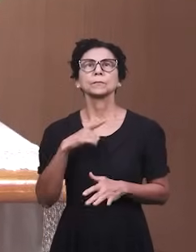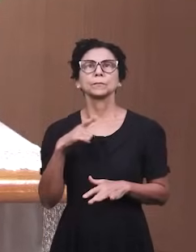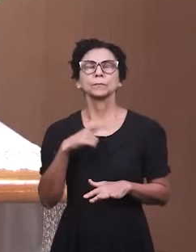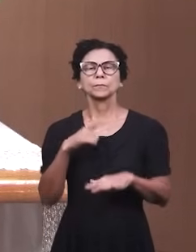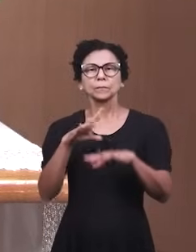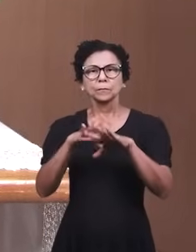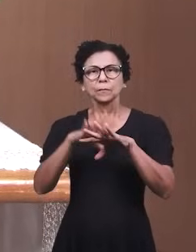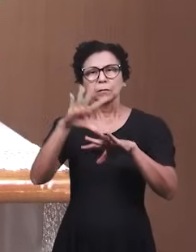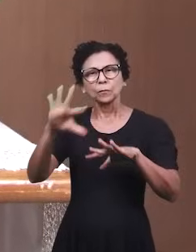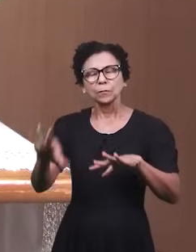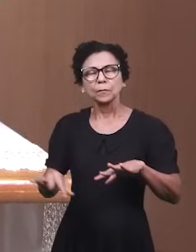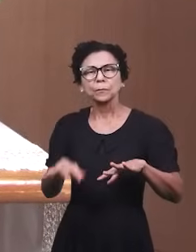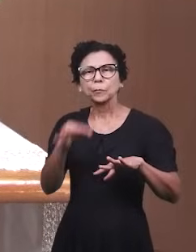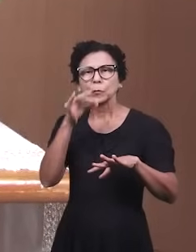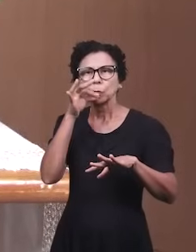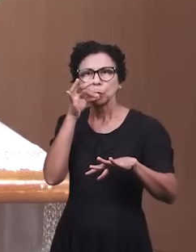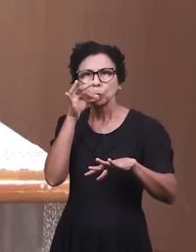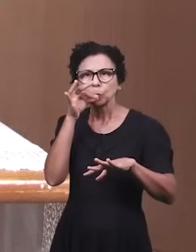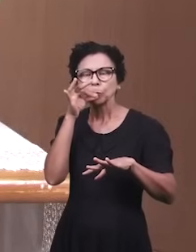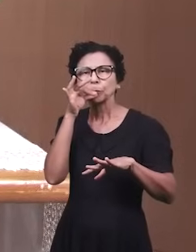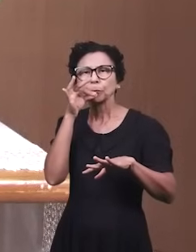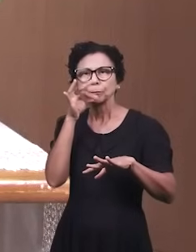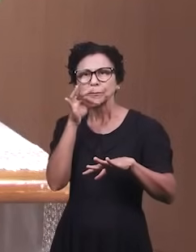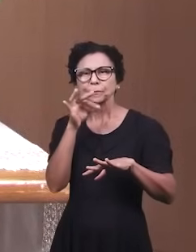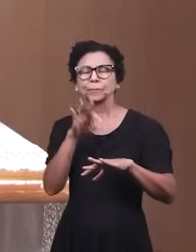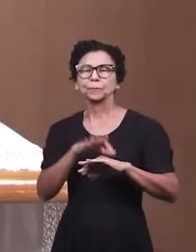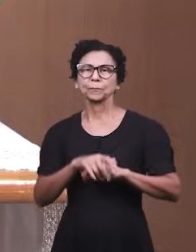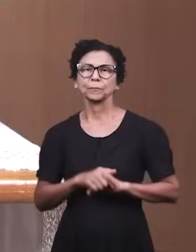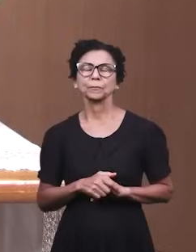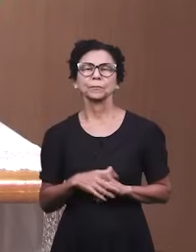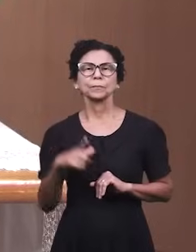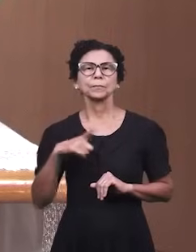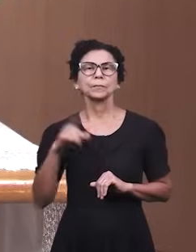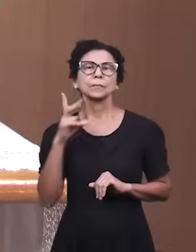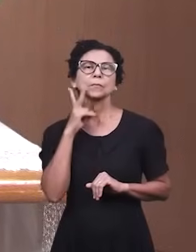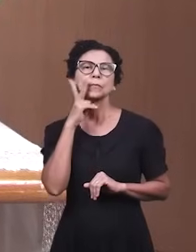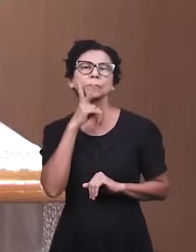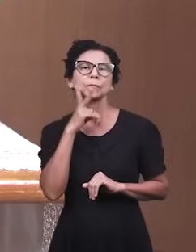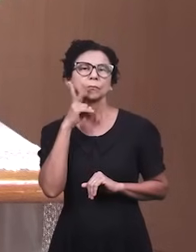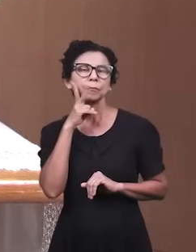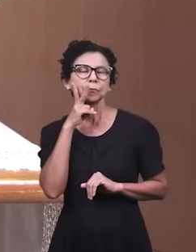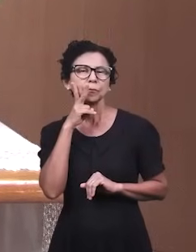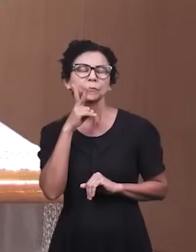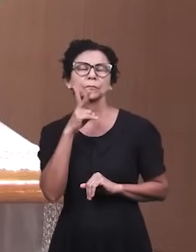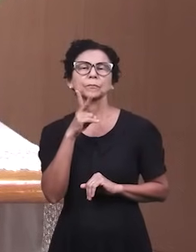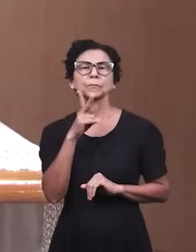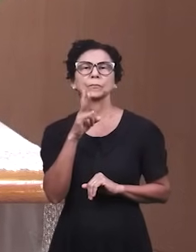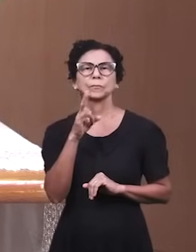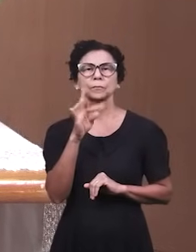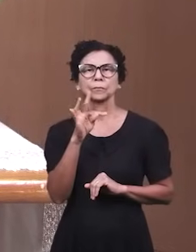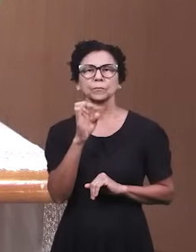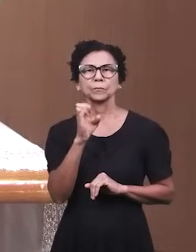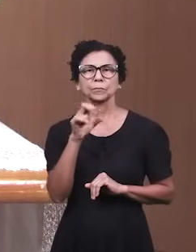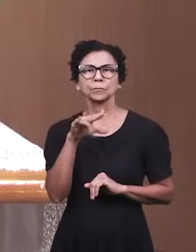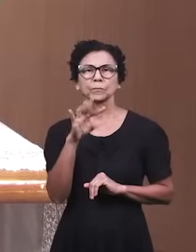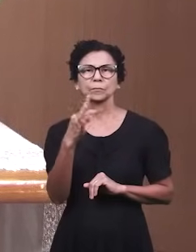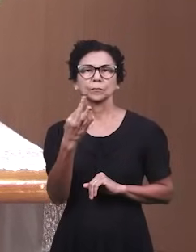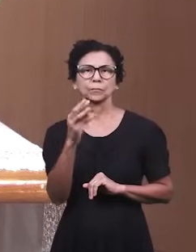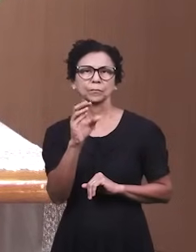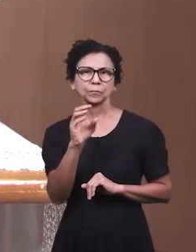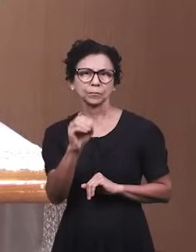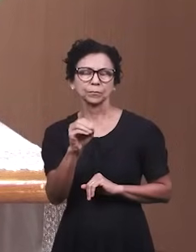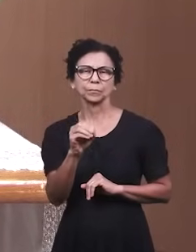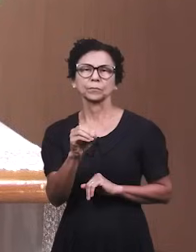vinho tinto, que tipifica a igreja fiel do Senhor. Olhando com os olhos da